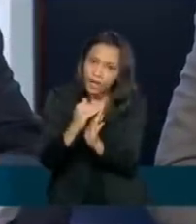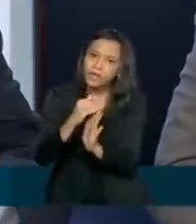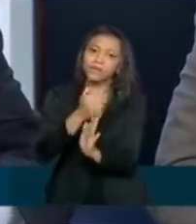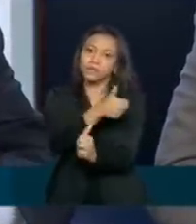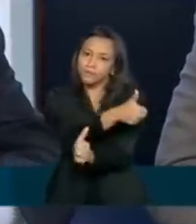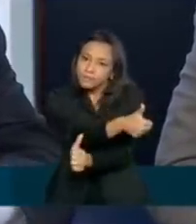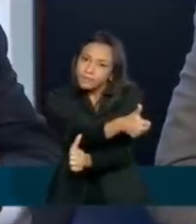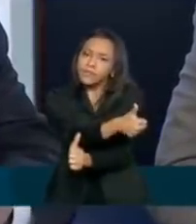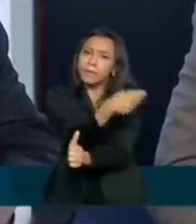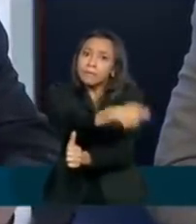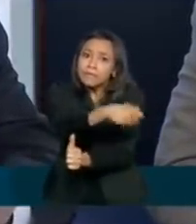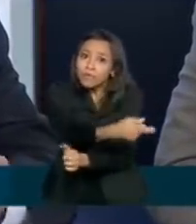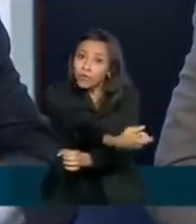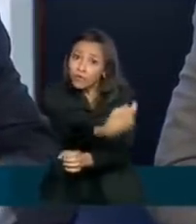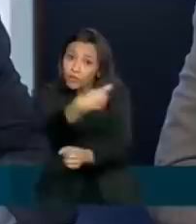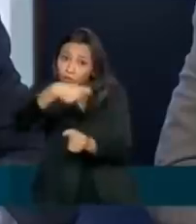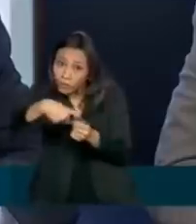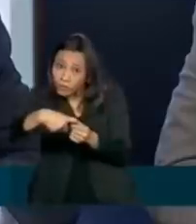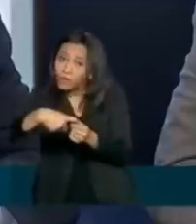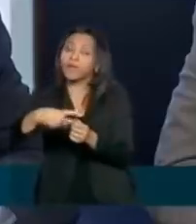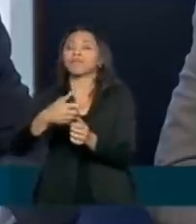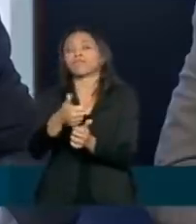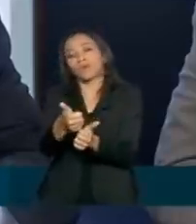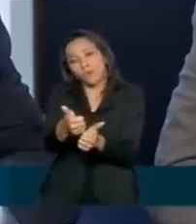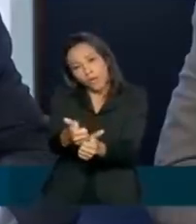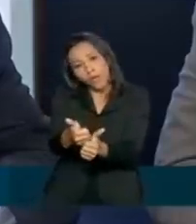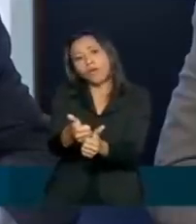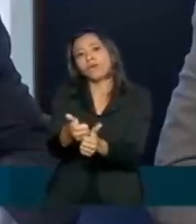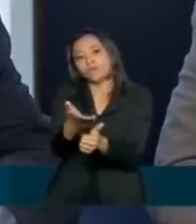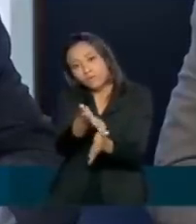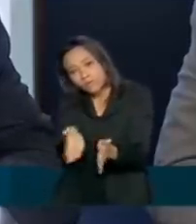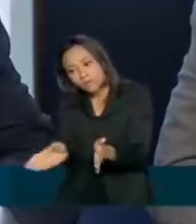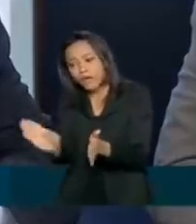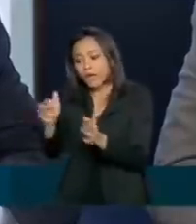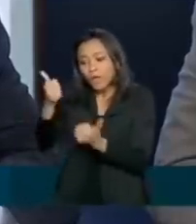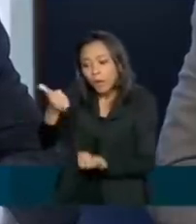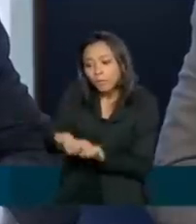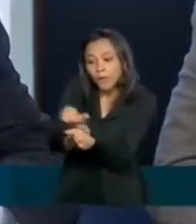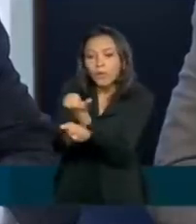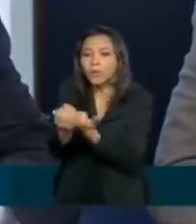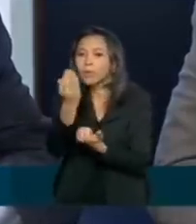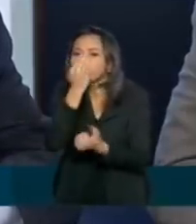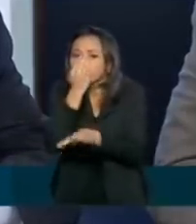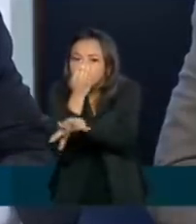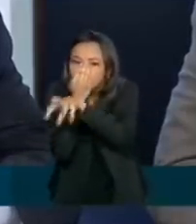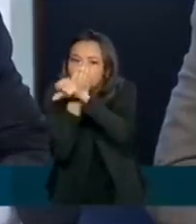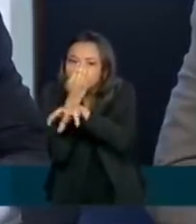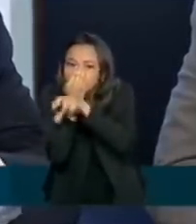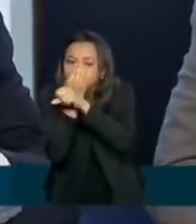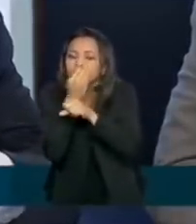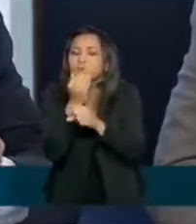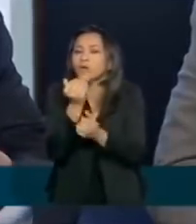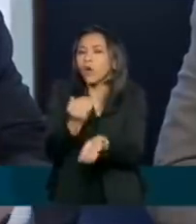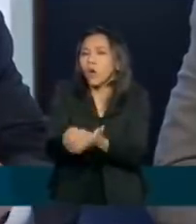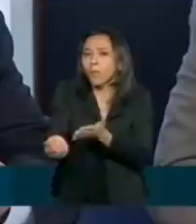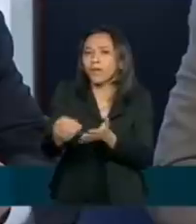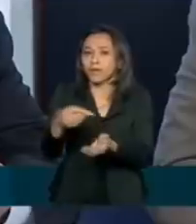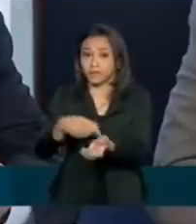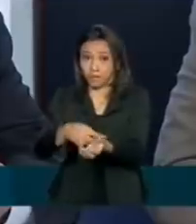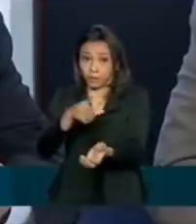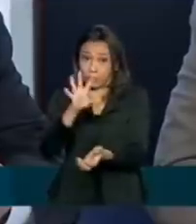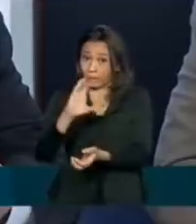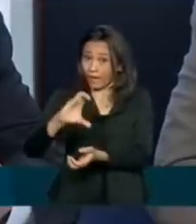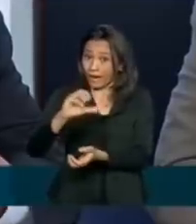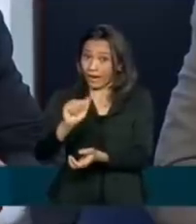precisou retornar para o tratamento, ele vai para a unidade de suporte ventilatório. Começa com catéter de alto